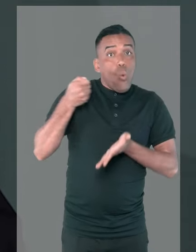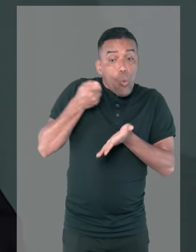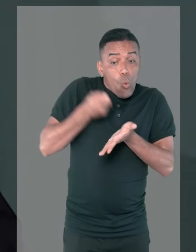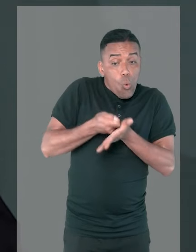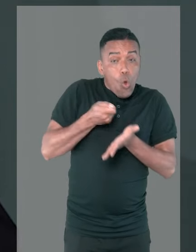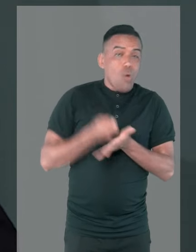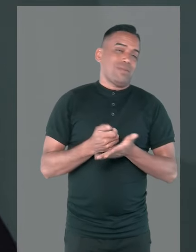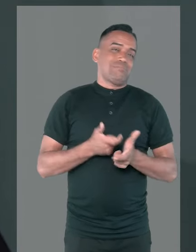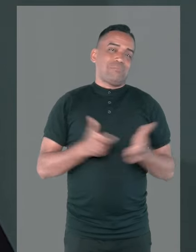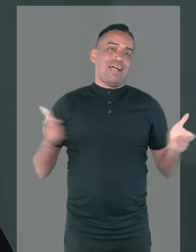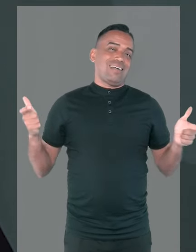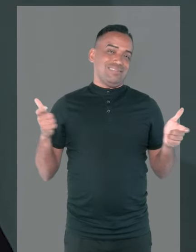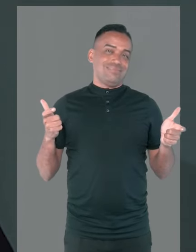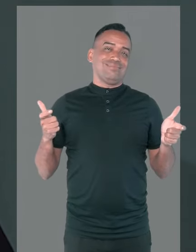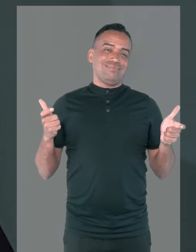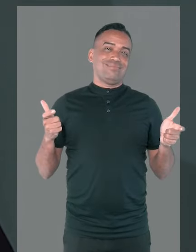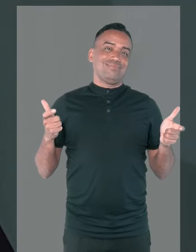né?